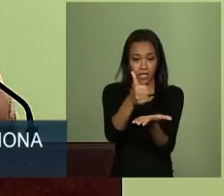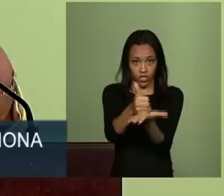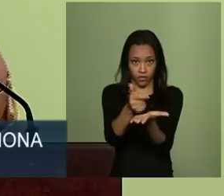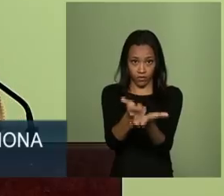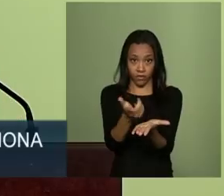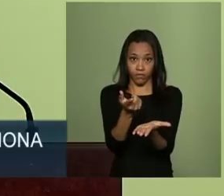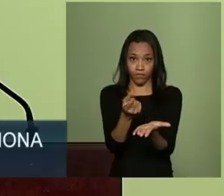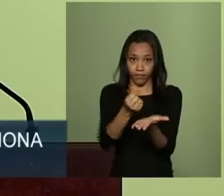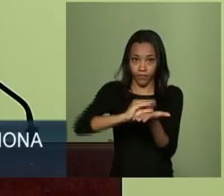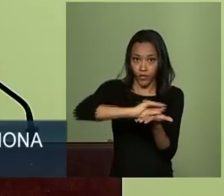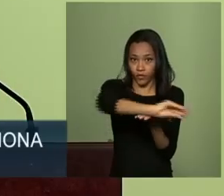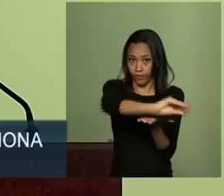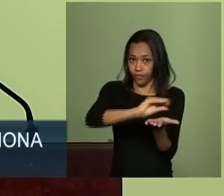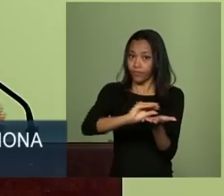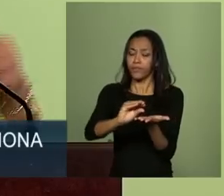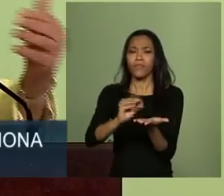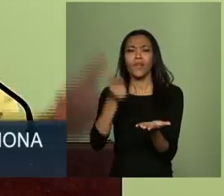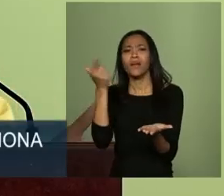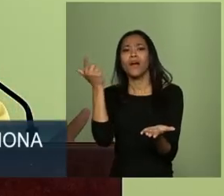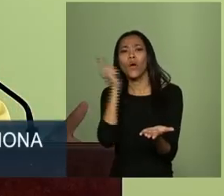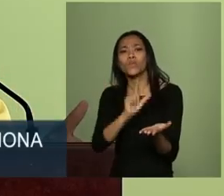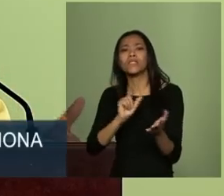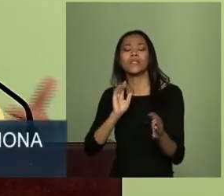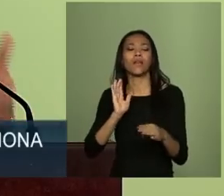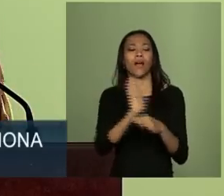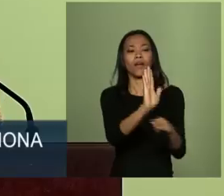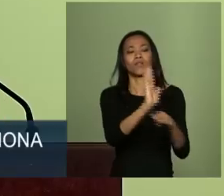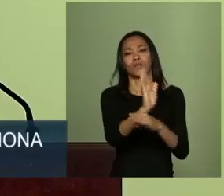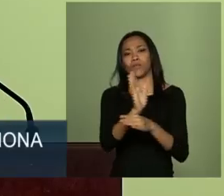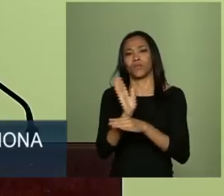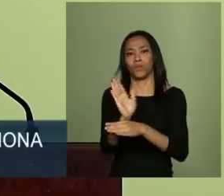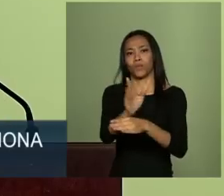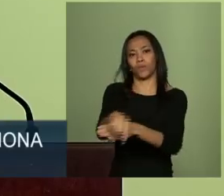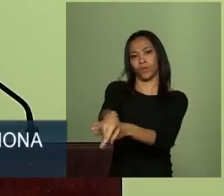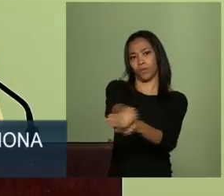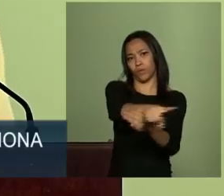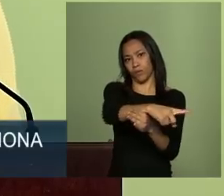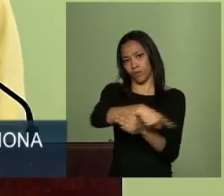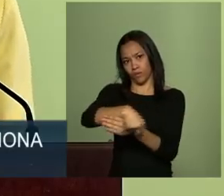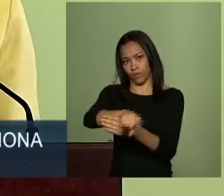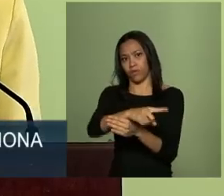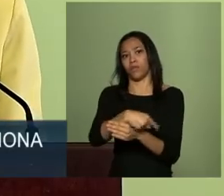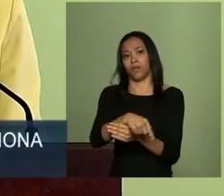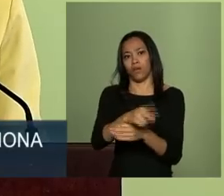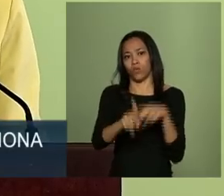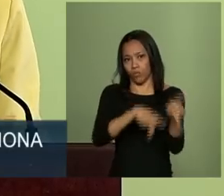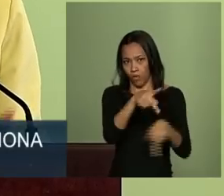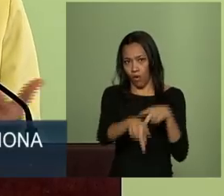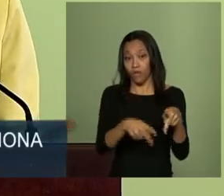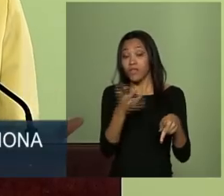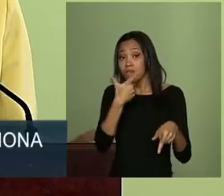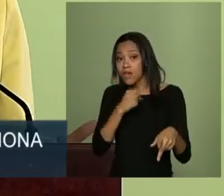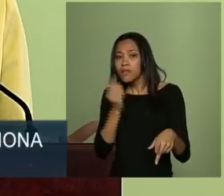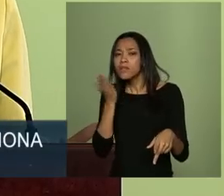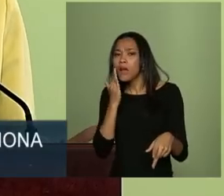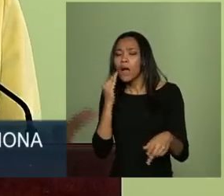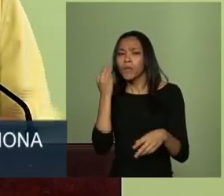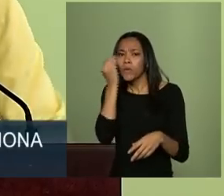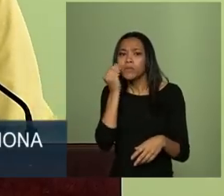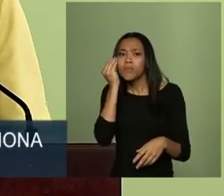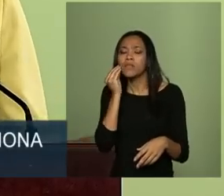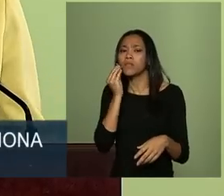atinja o maior número da comunidade. Porque, na verdade, quem detém esse